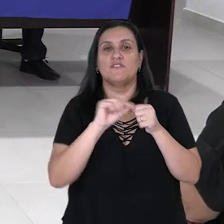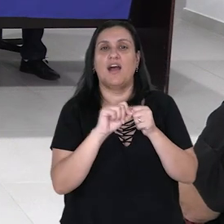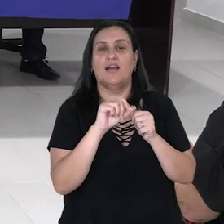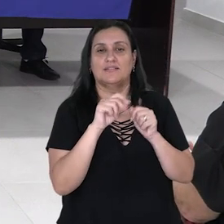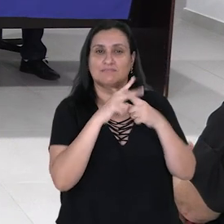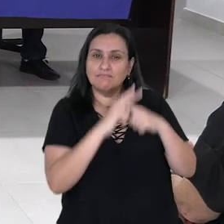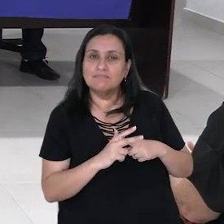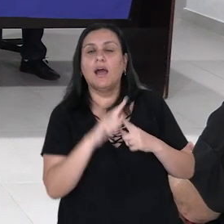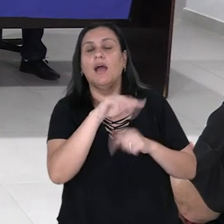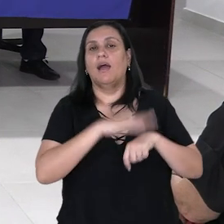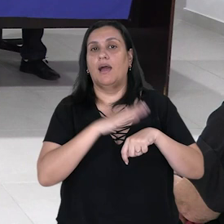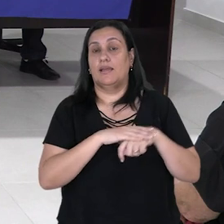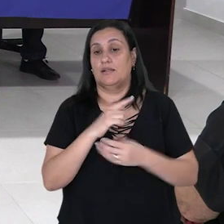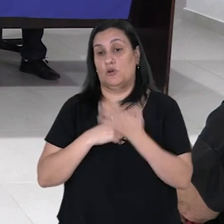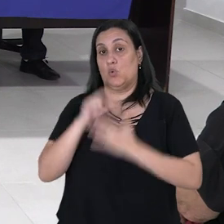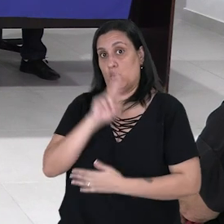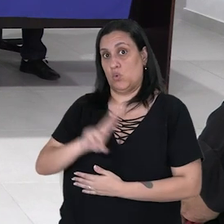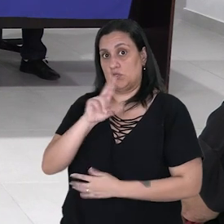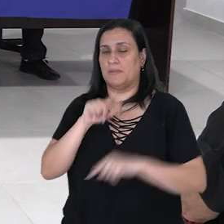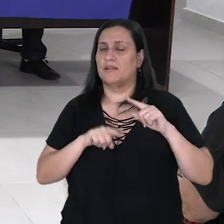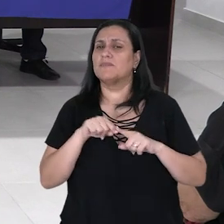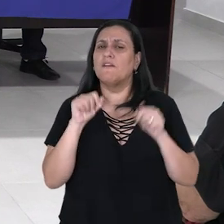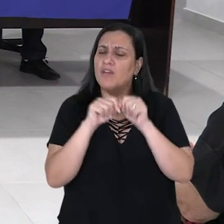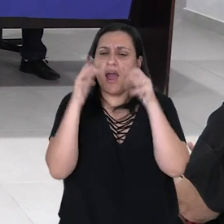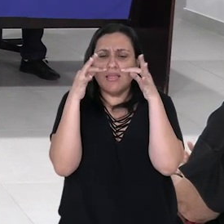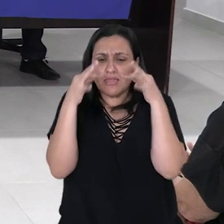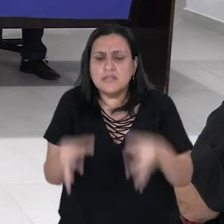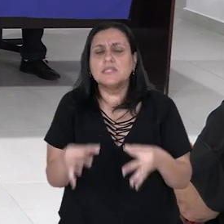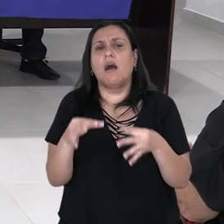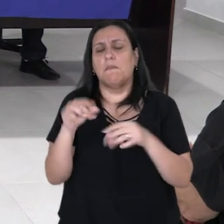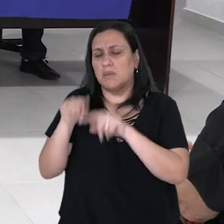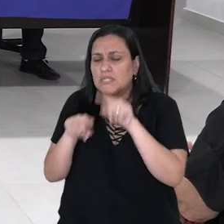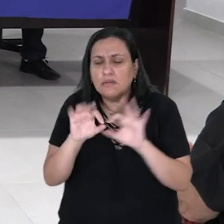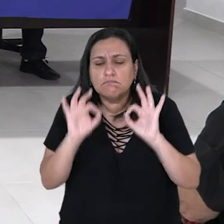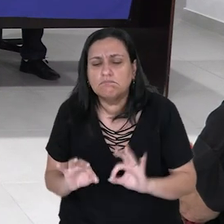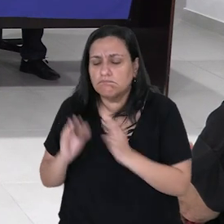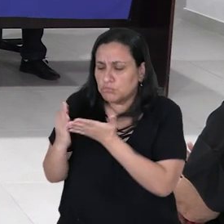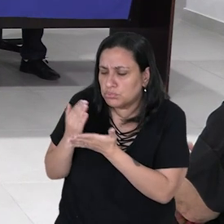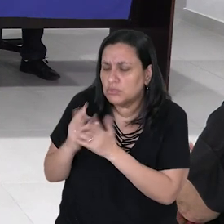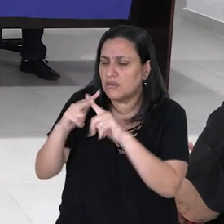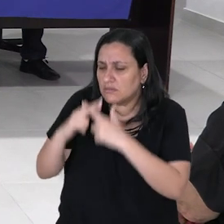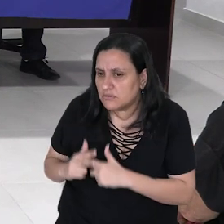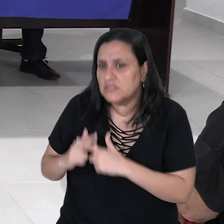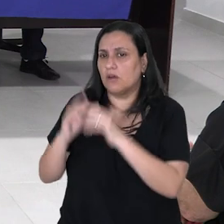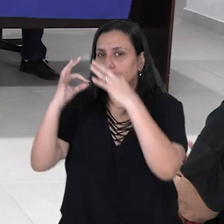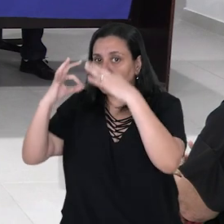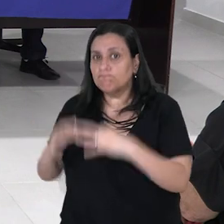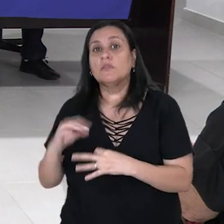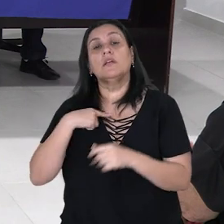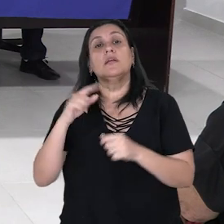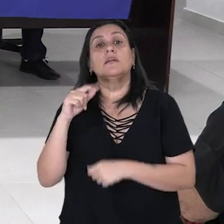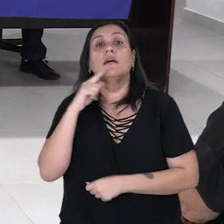utilizam. Então, feito com a maior atenção possível para quando chegar para fazer a revisão com a Carolina,